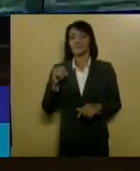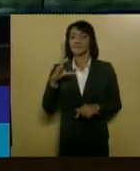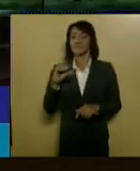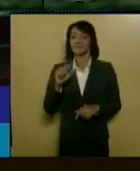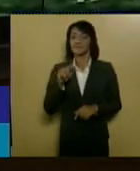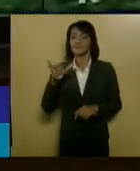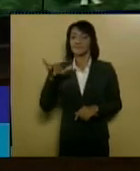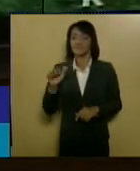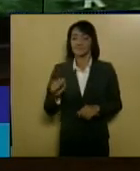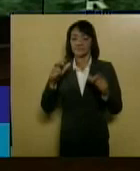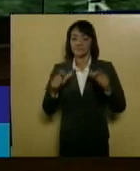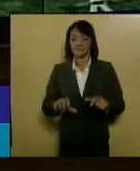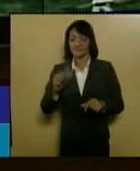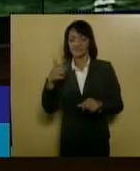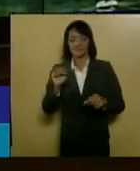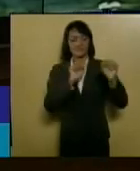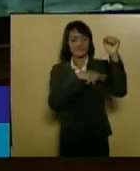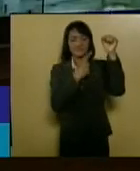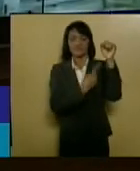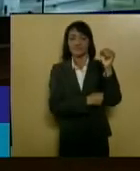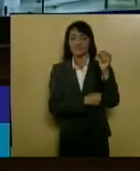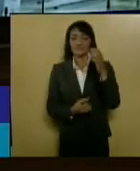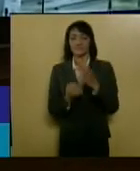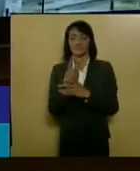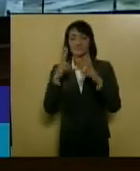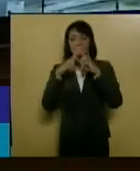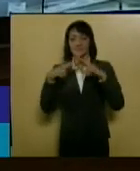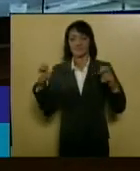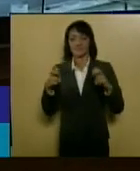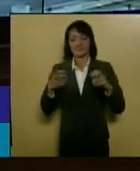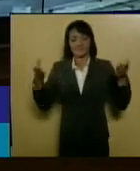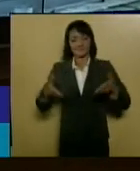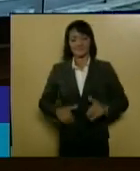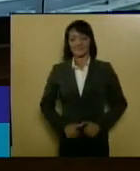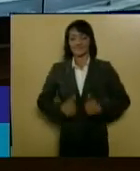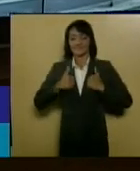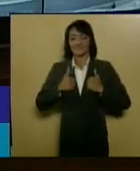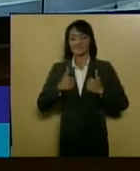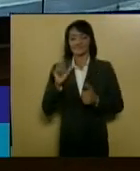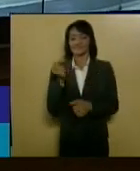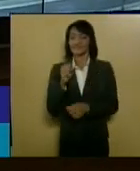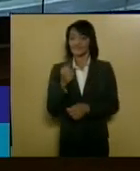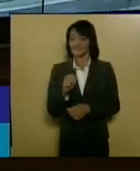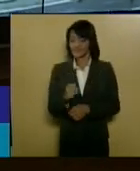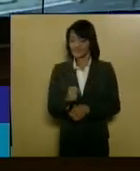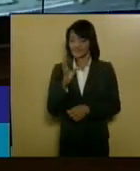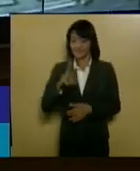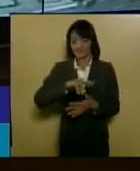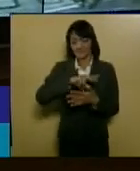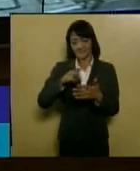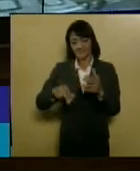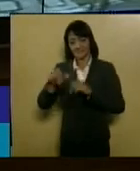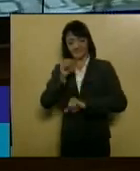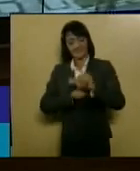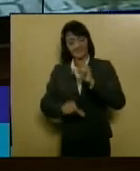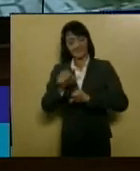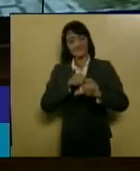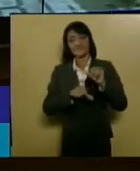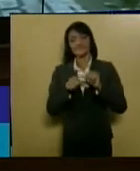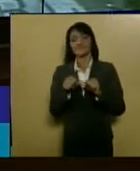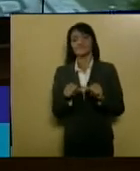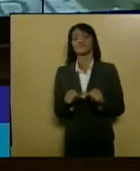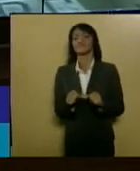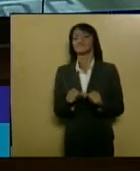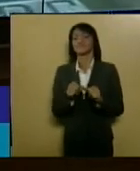do Forte. Nasceu catarinense e hoje é um orgulho sergipano. Passou por diversas transformações sem